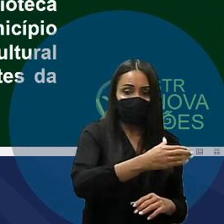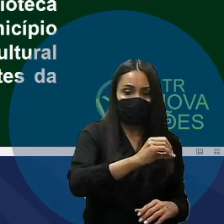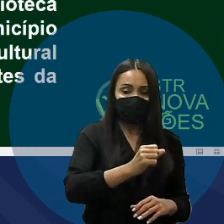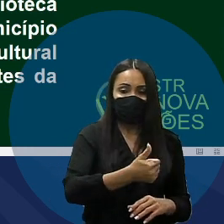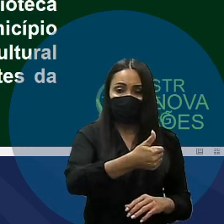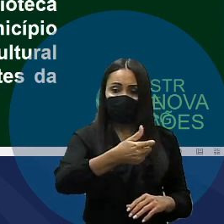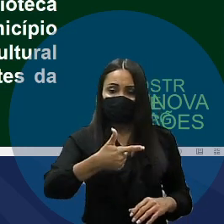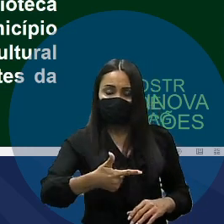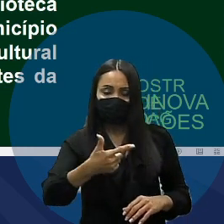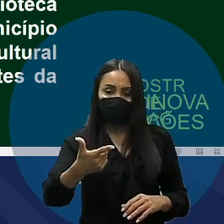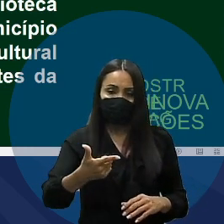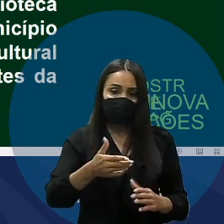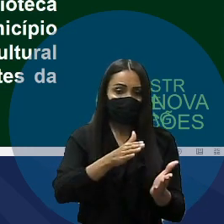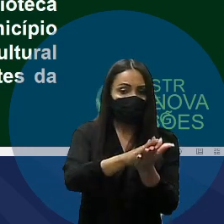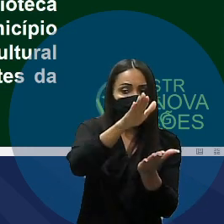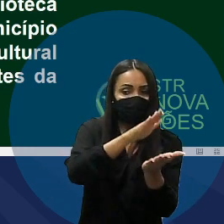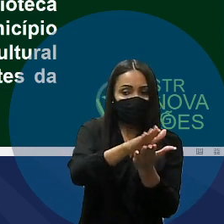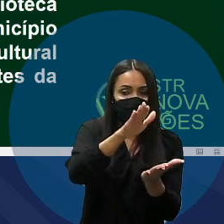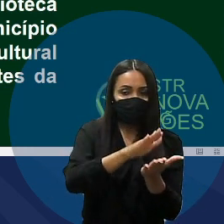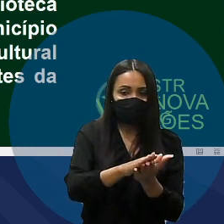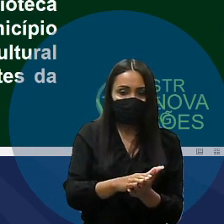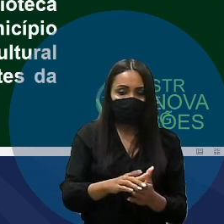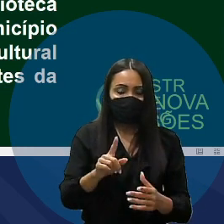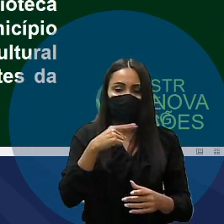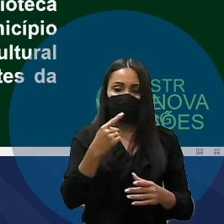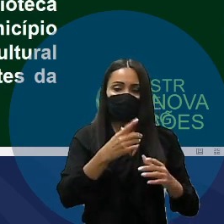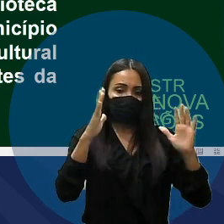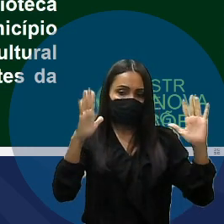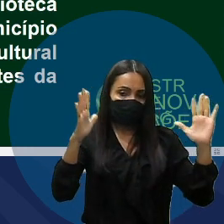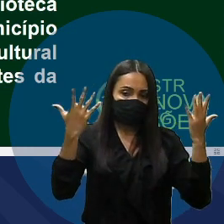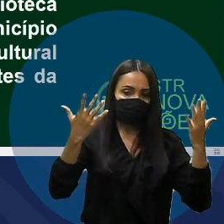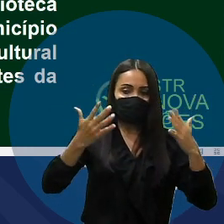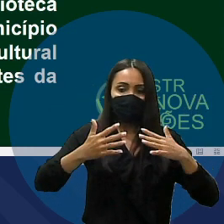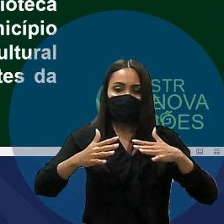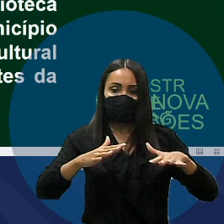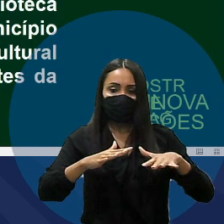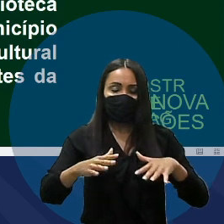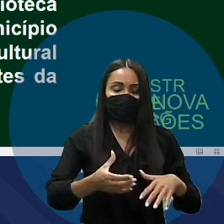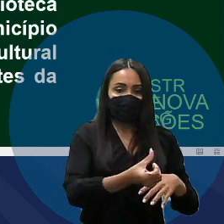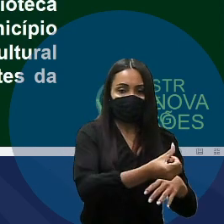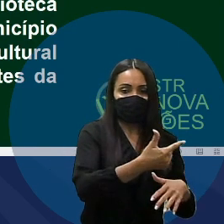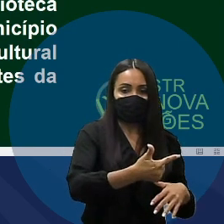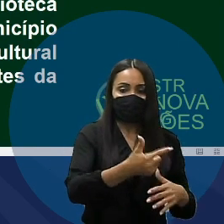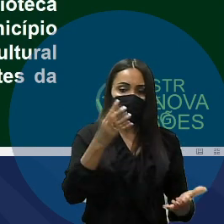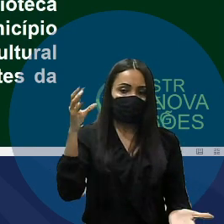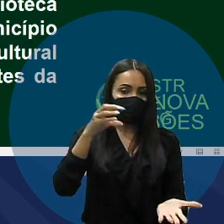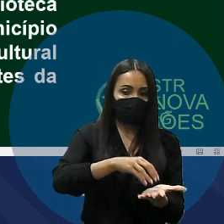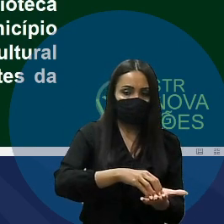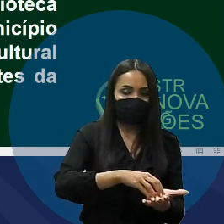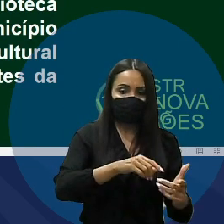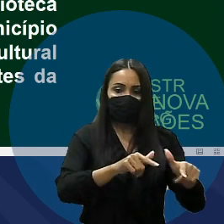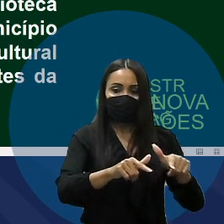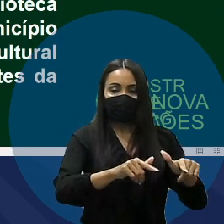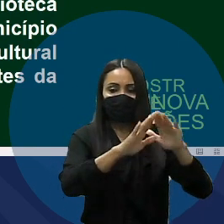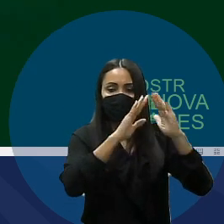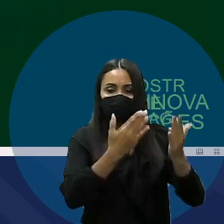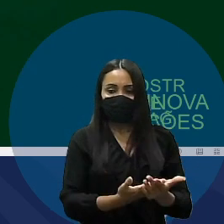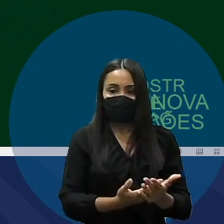na última edição do nosso festival, com o envolvimento de 62 funcionários da escola. Pode passar?